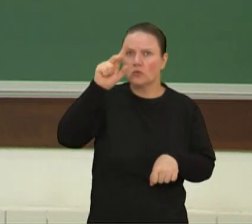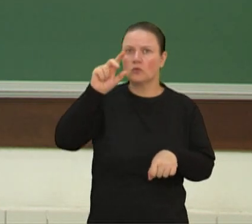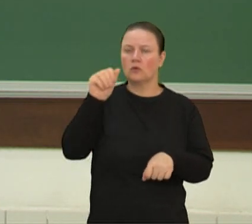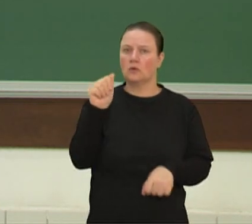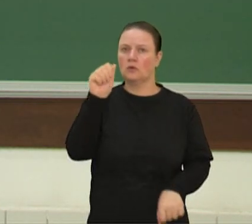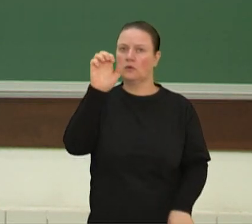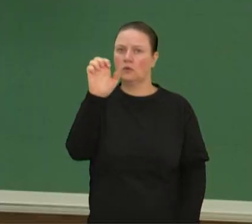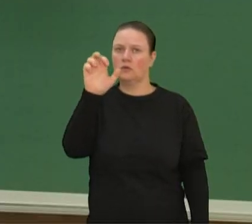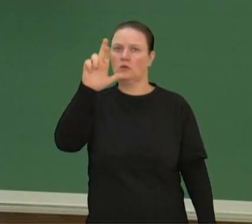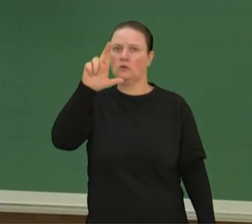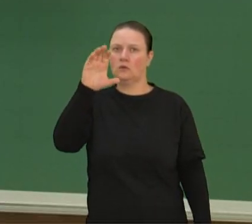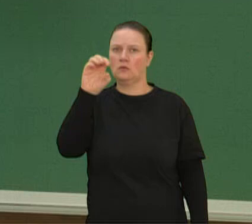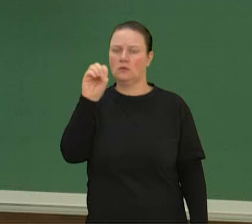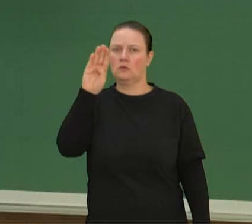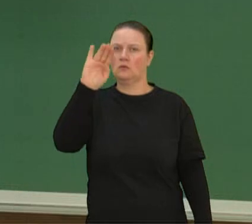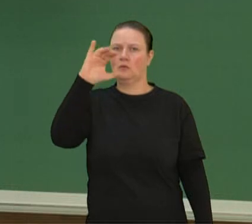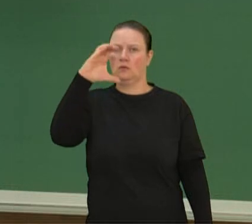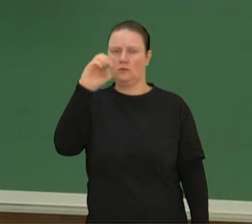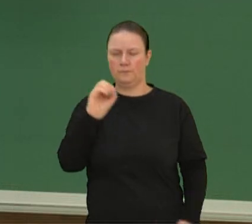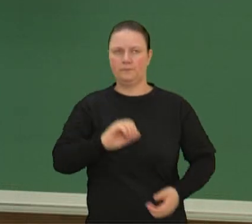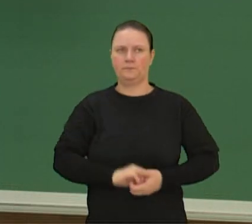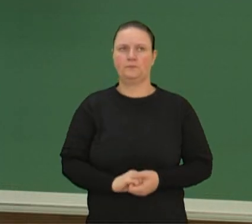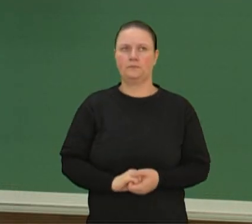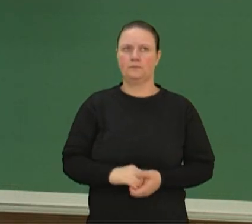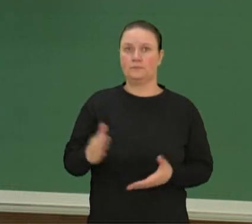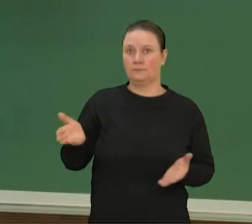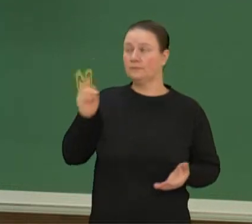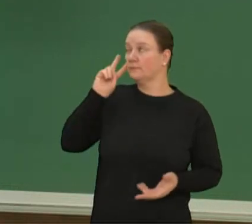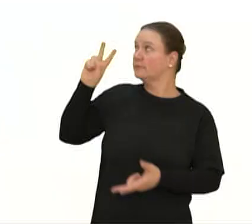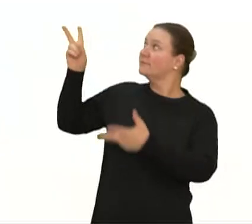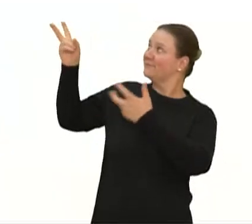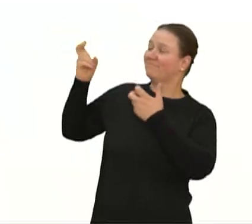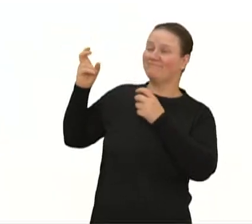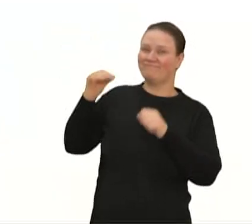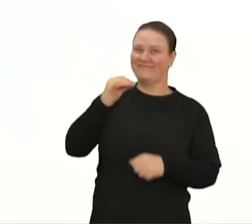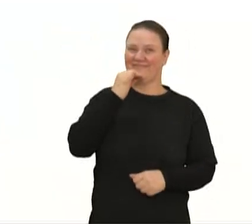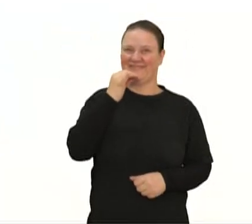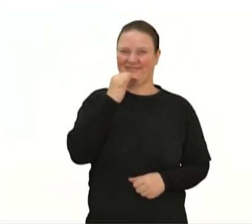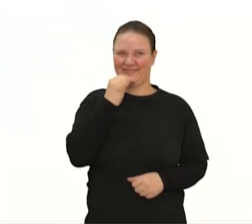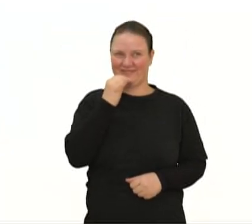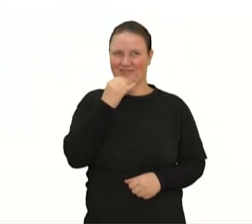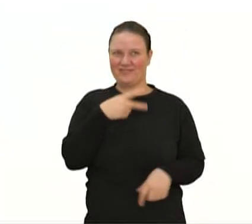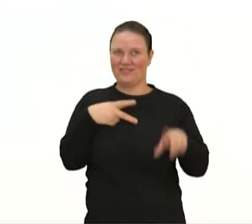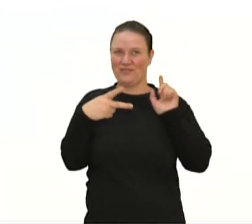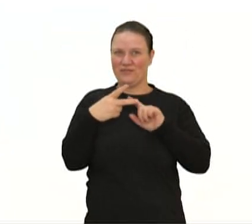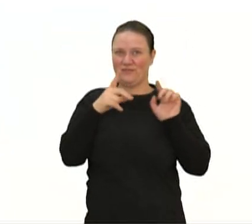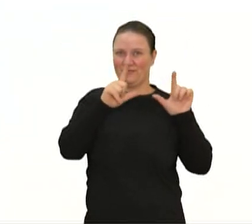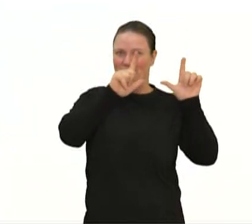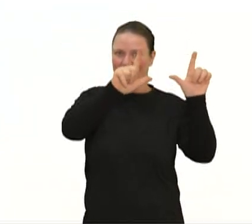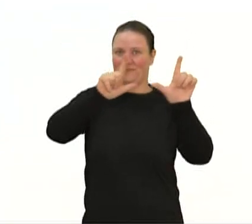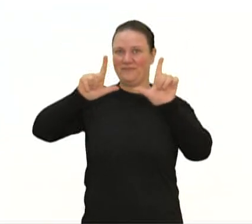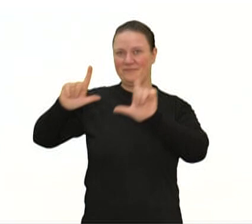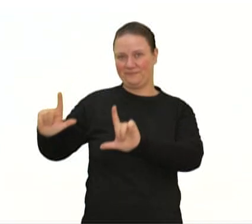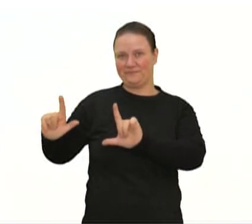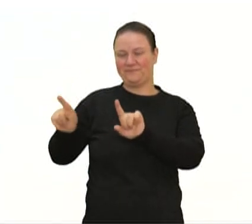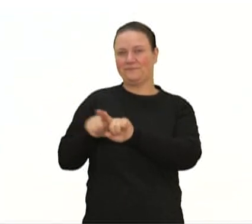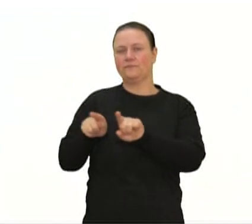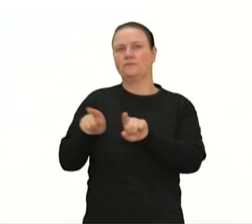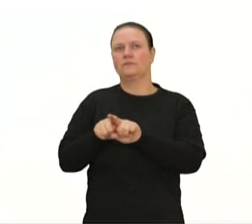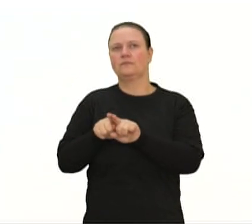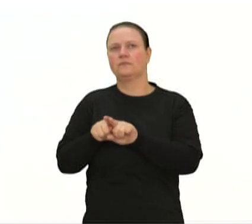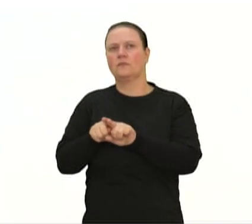aeróbio. Aqui nós temos um exemplo, mais um do lado direito,